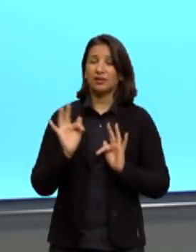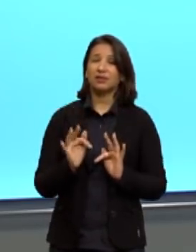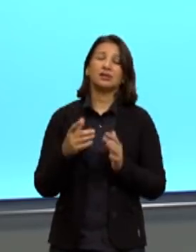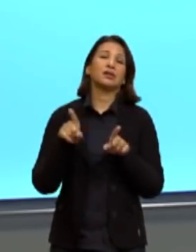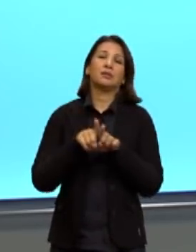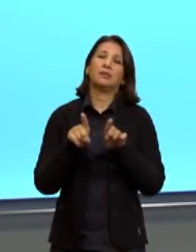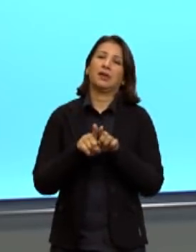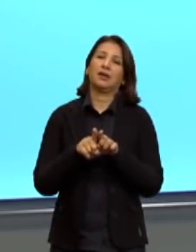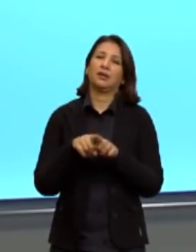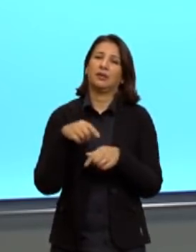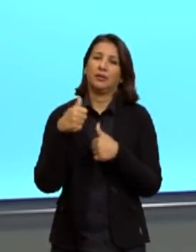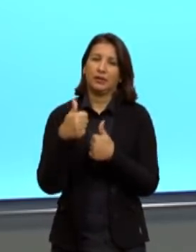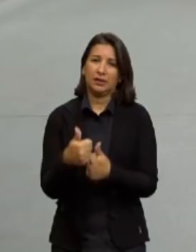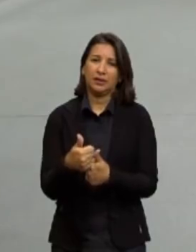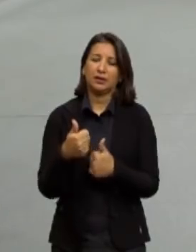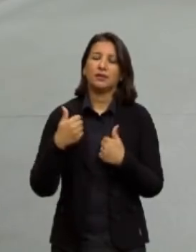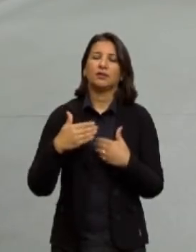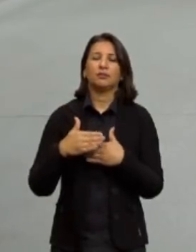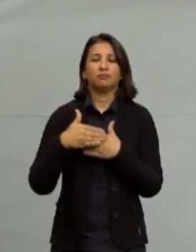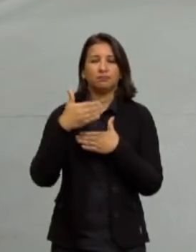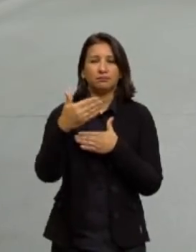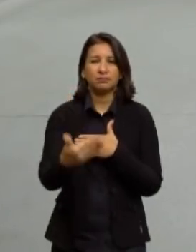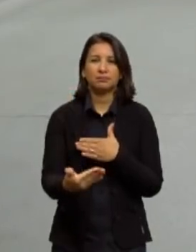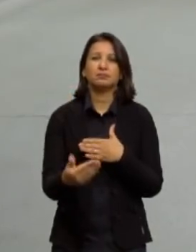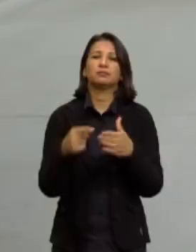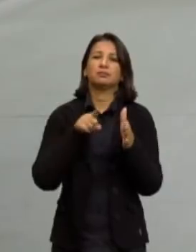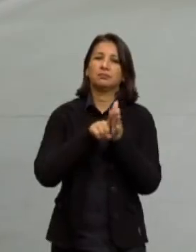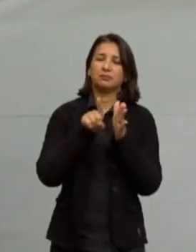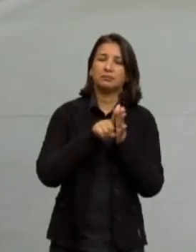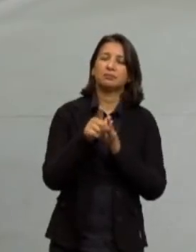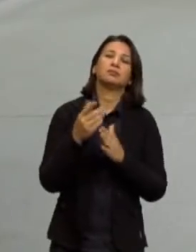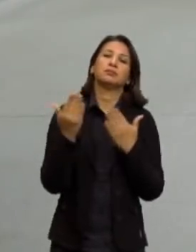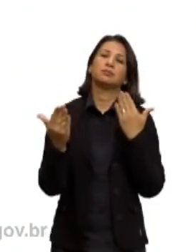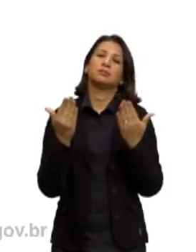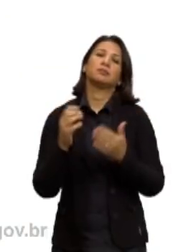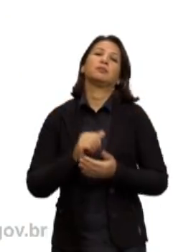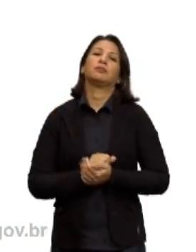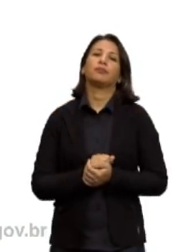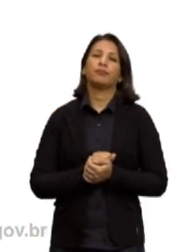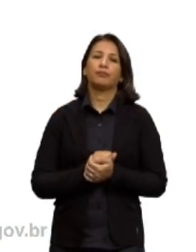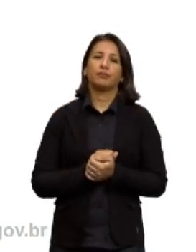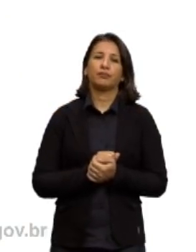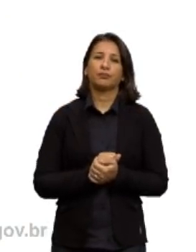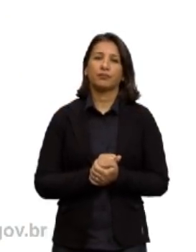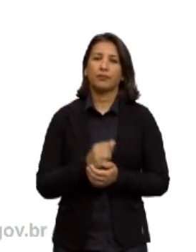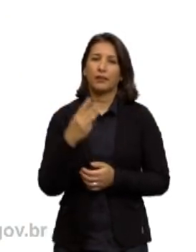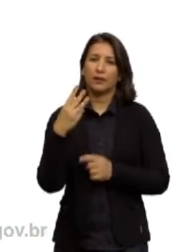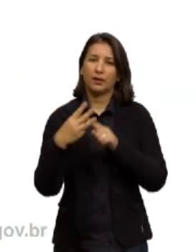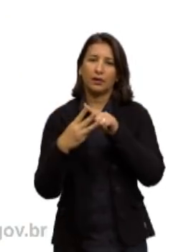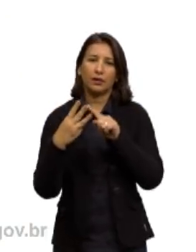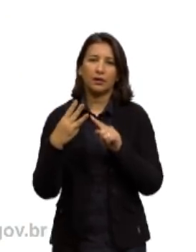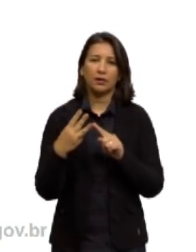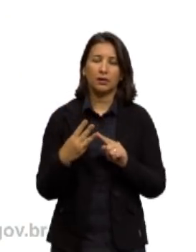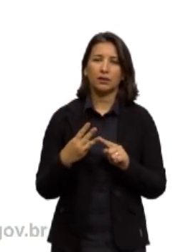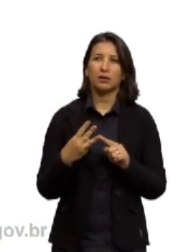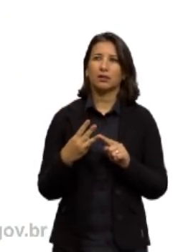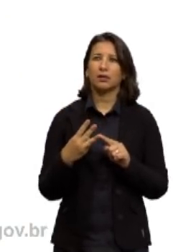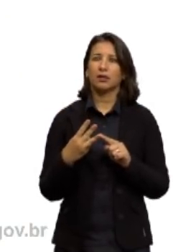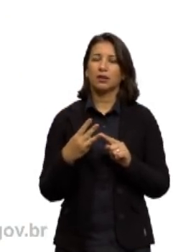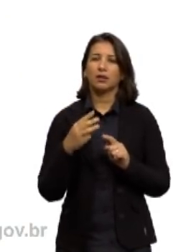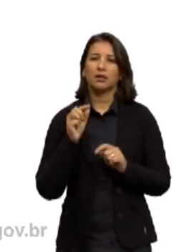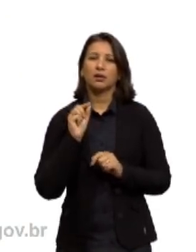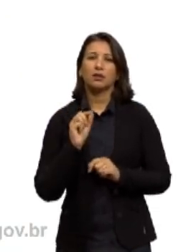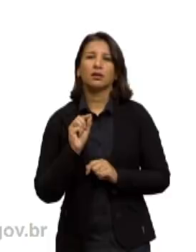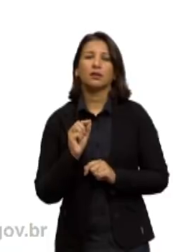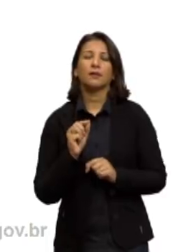caminho tá bom então vamos adiante analisar mais algumas situações a terceira situação essa